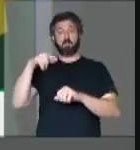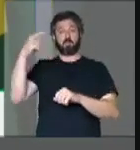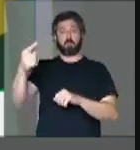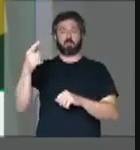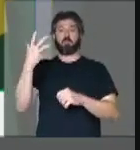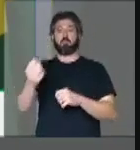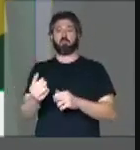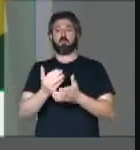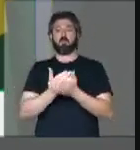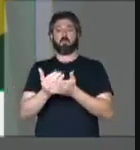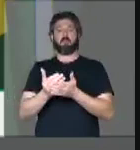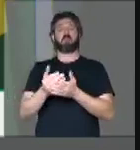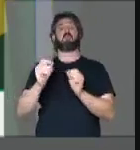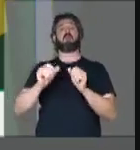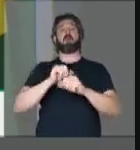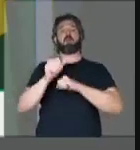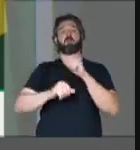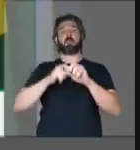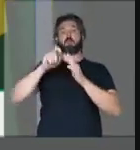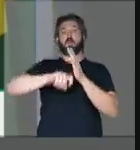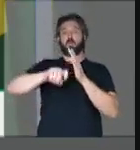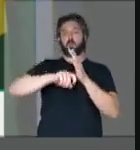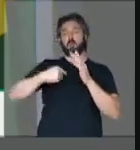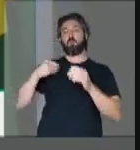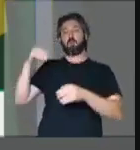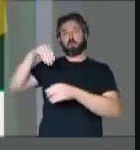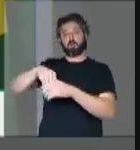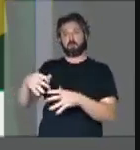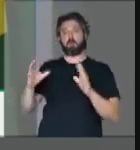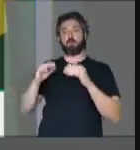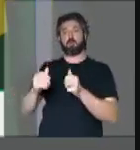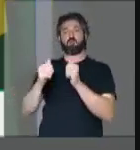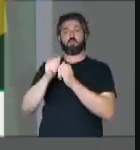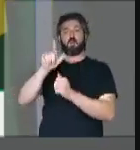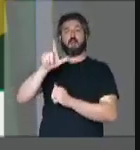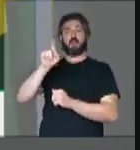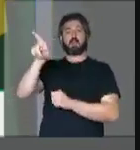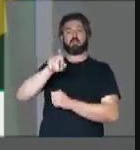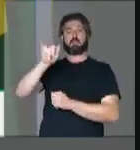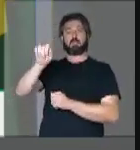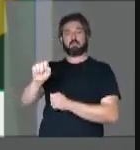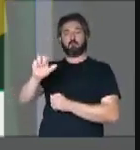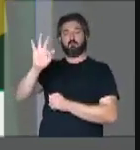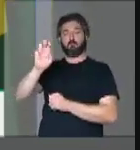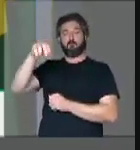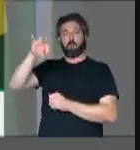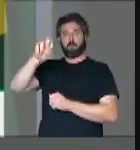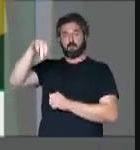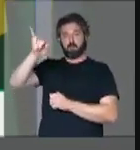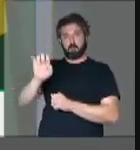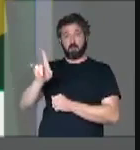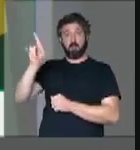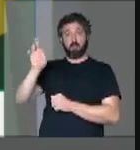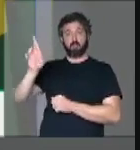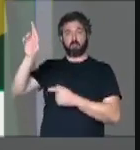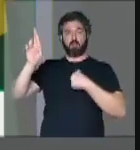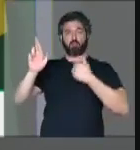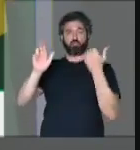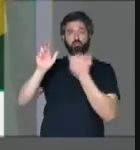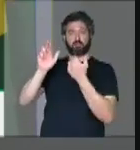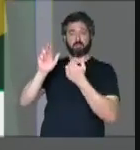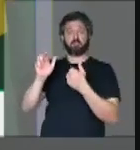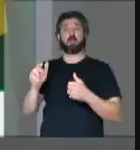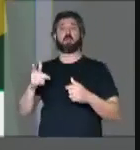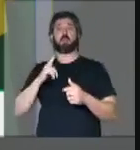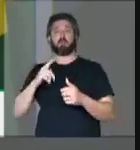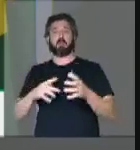gente vai começar a reforma tributária. Eu vou estar lá na comissão junto com meu colega Alexis Fontaine, ele é titular, eu sou suplente, e muita coisa está por aí,